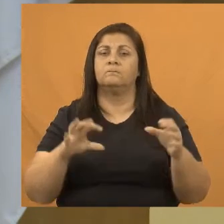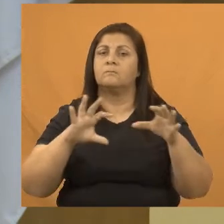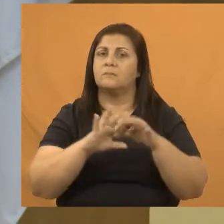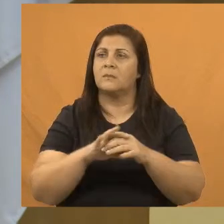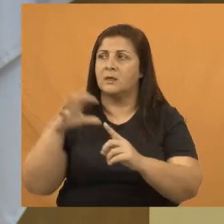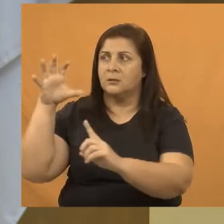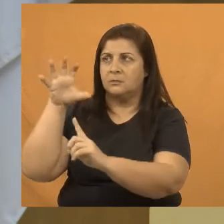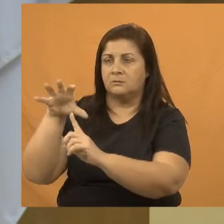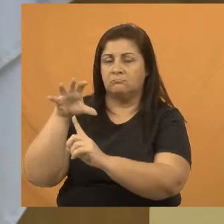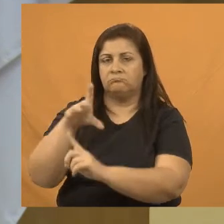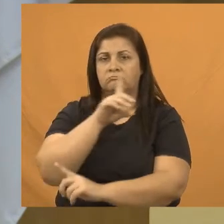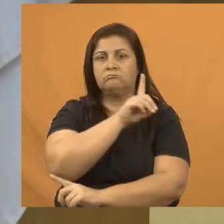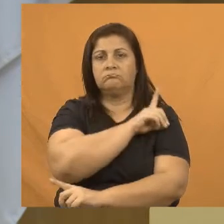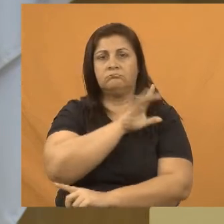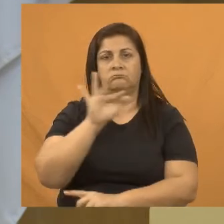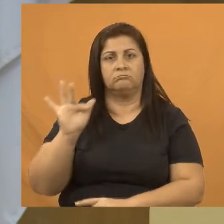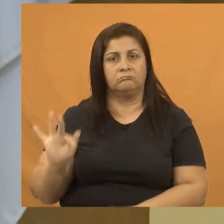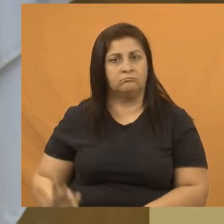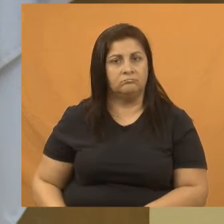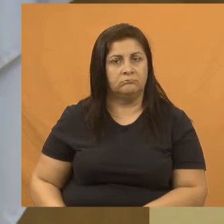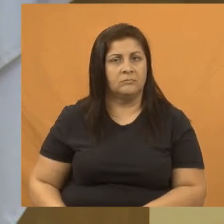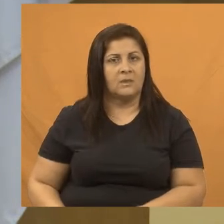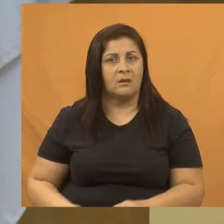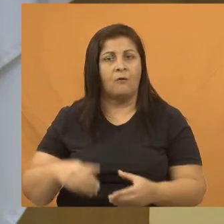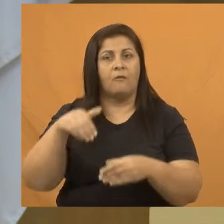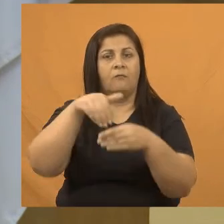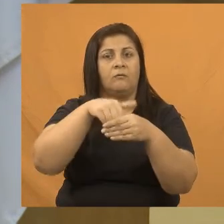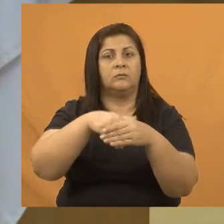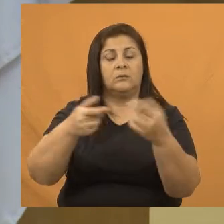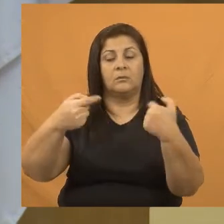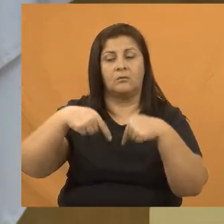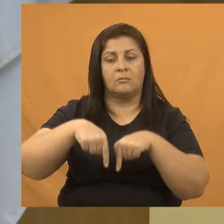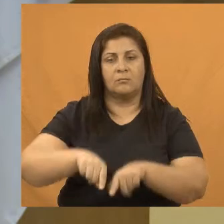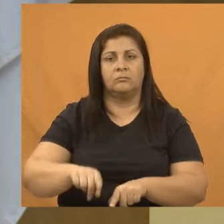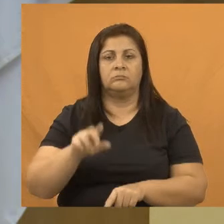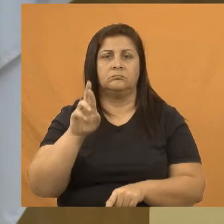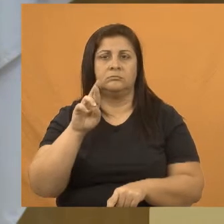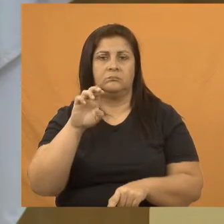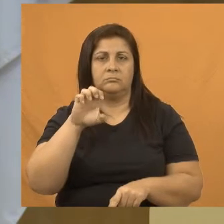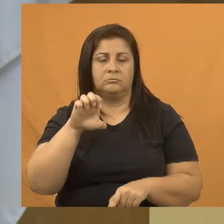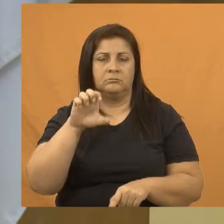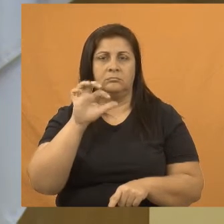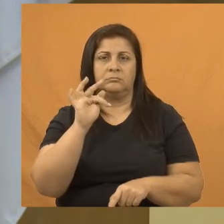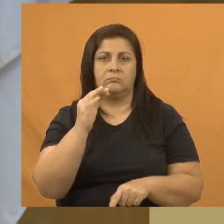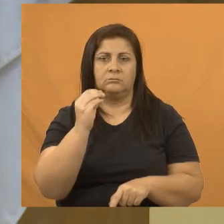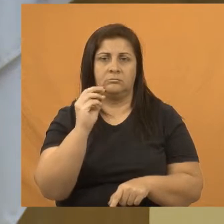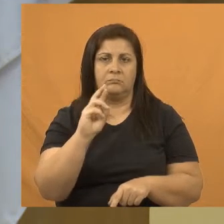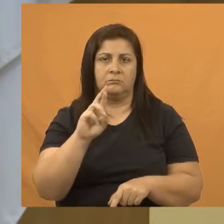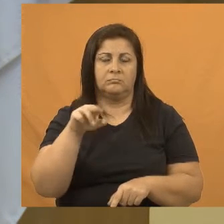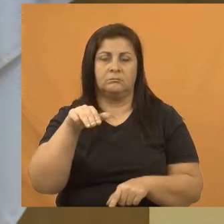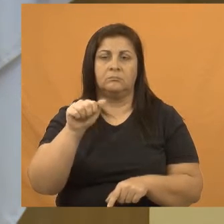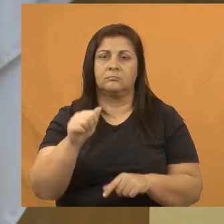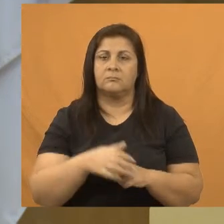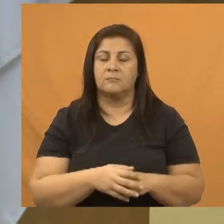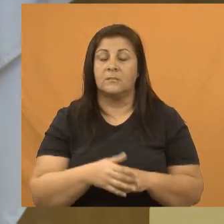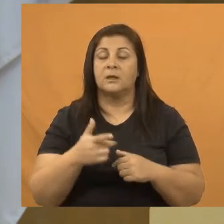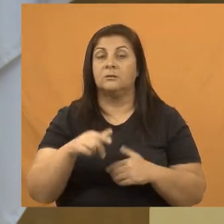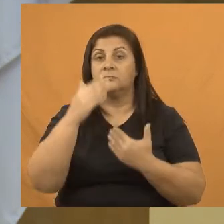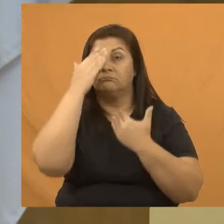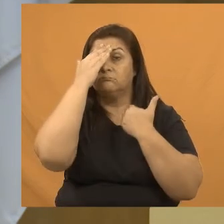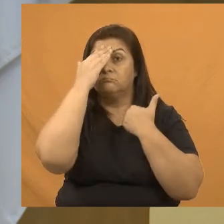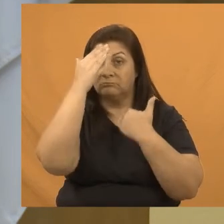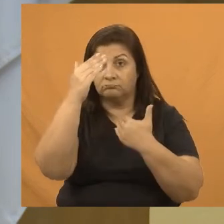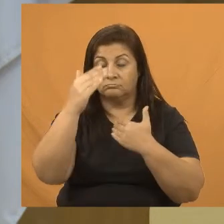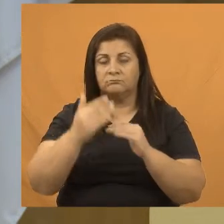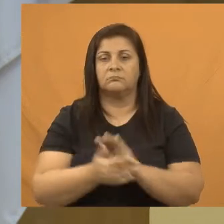deputados no Congresso Nacional para que vote contra essa reforma. Então eu queria aqui agradecer mais uma vez e espero que a gente